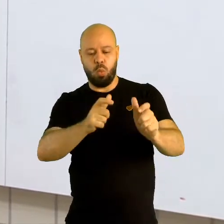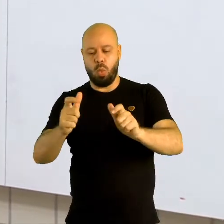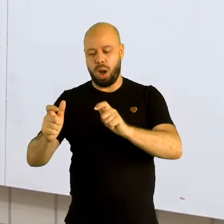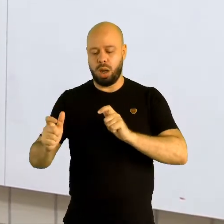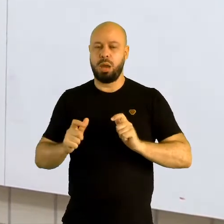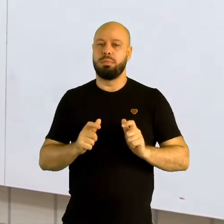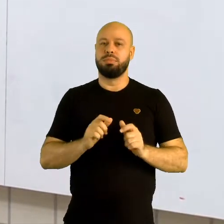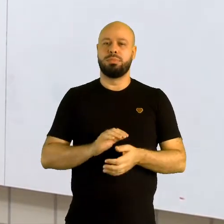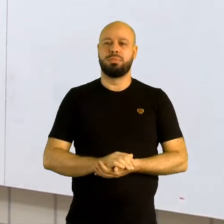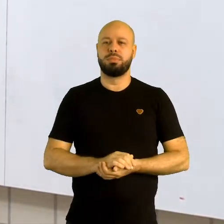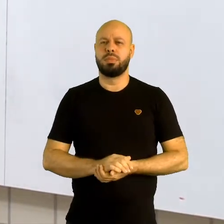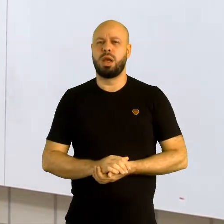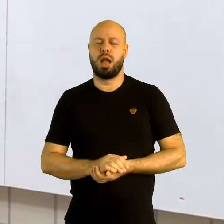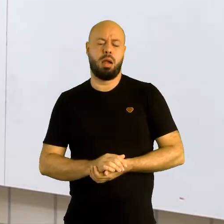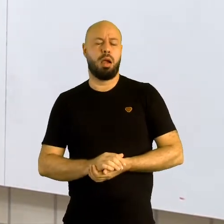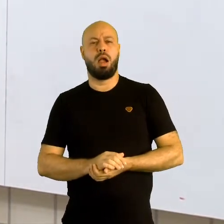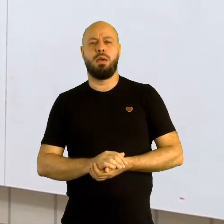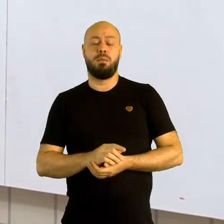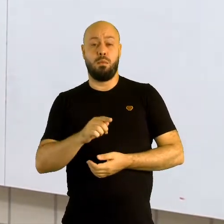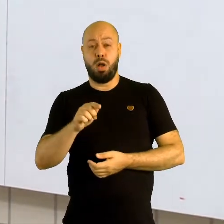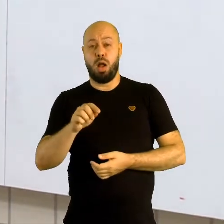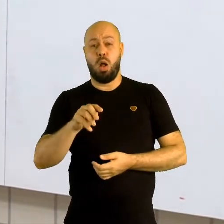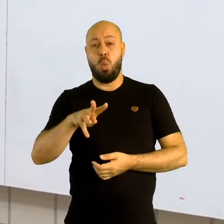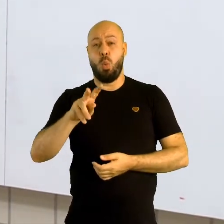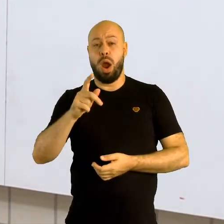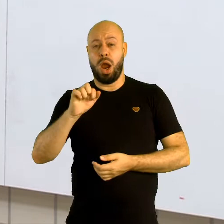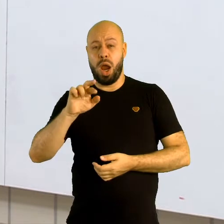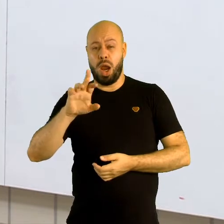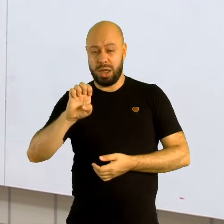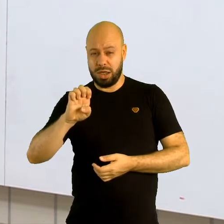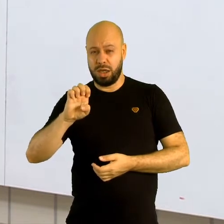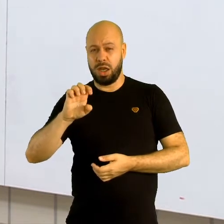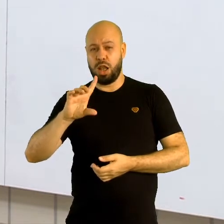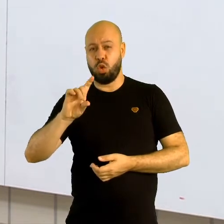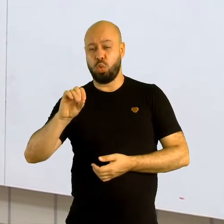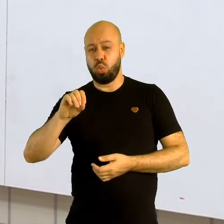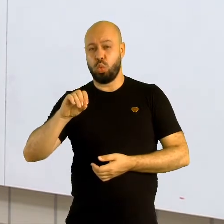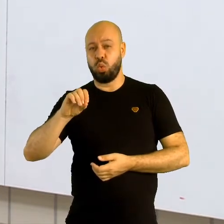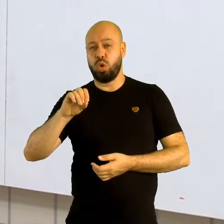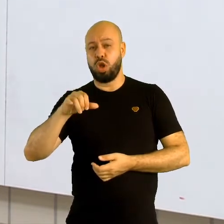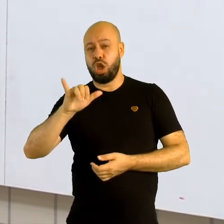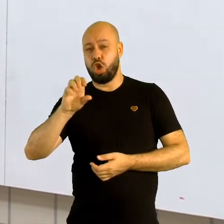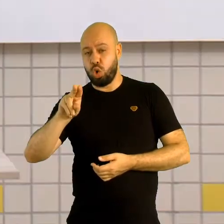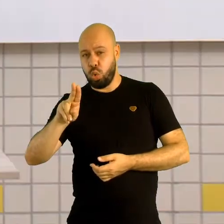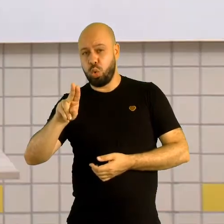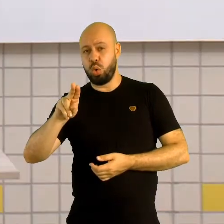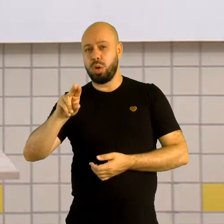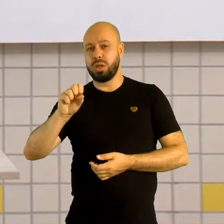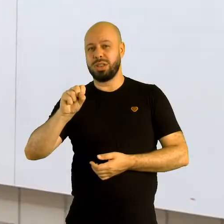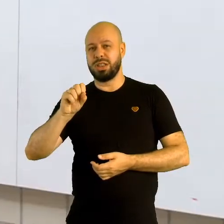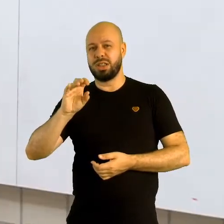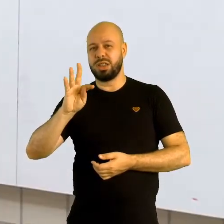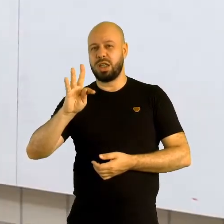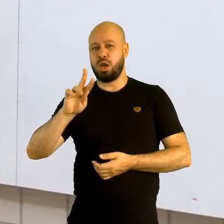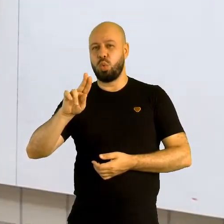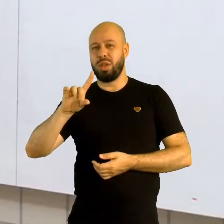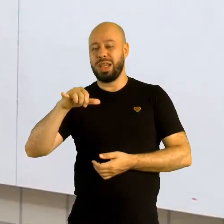Where do you study? Ok? E nós temos então, coloquei aqui em